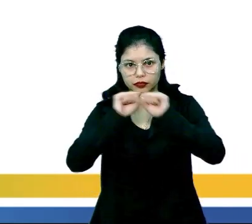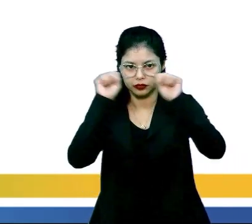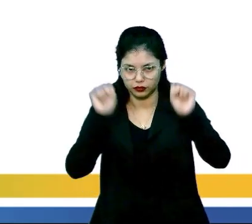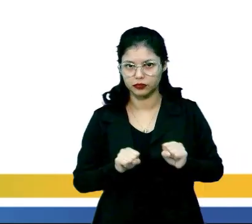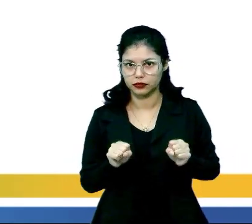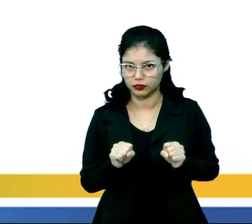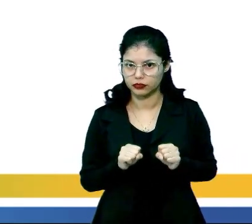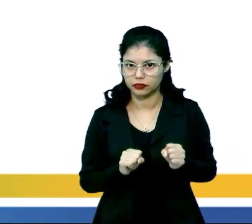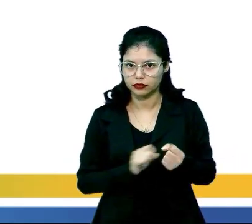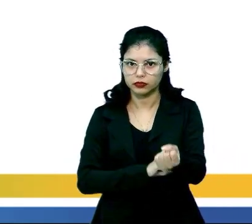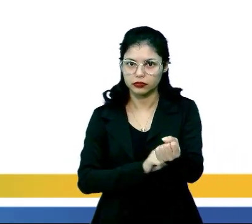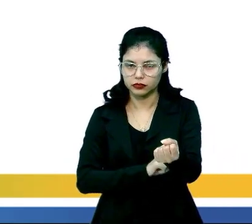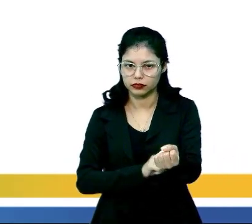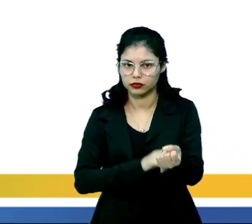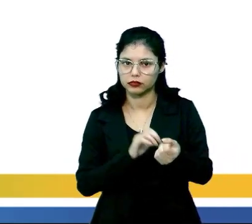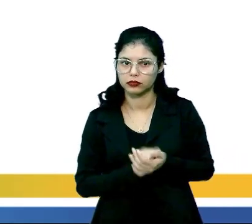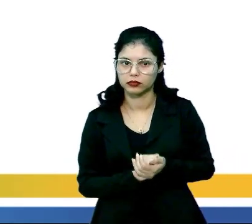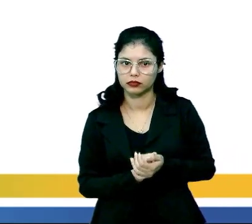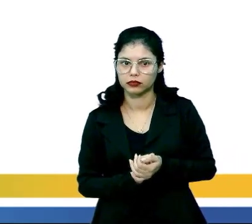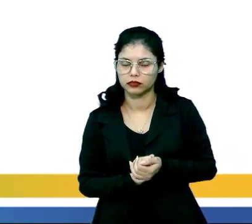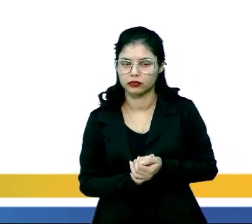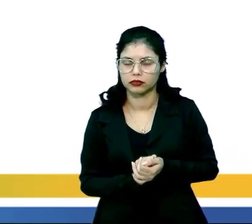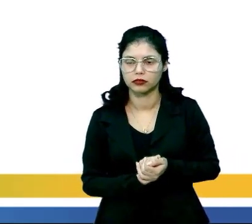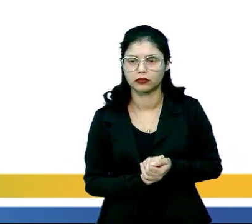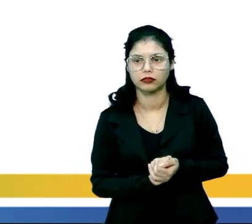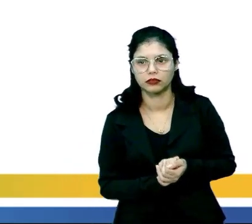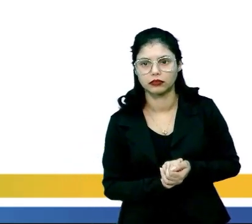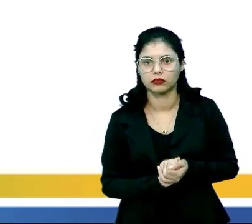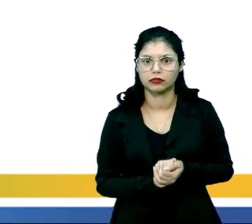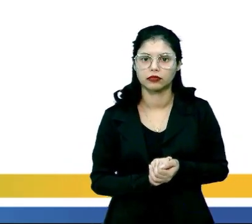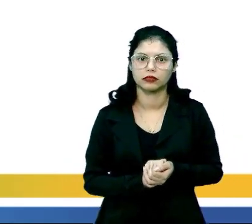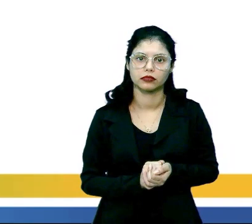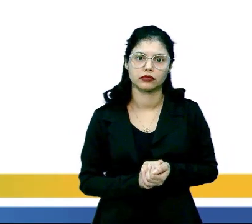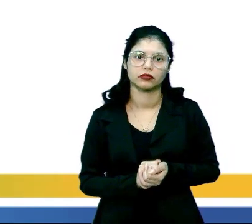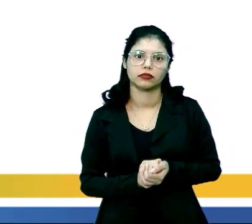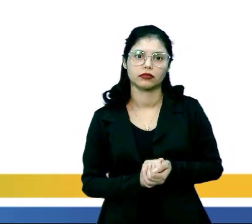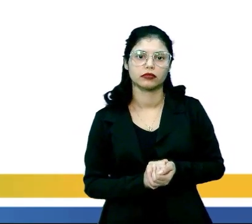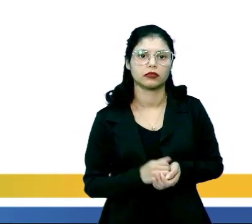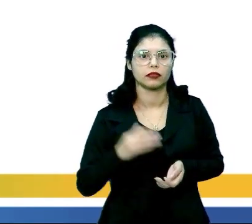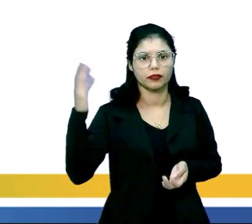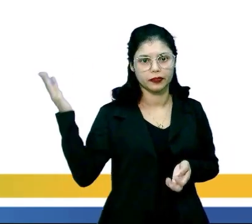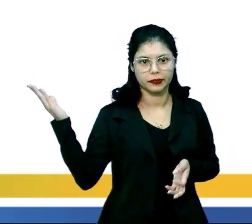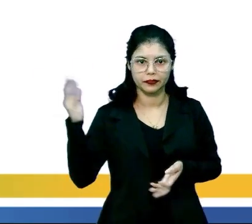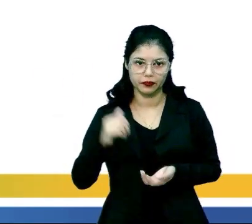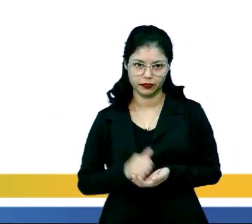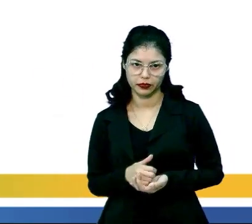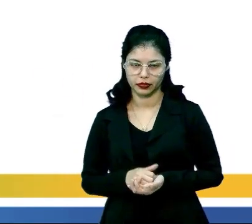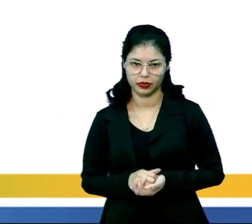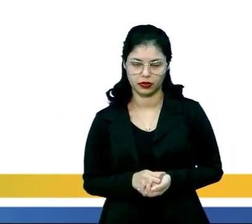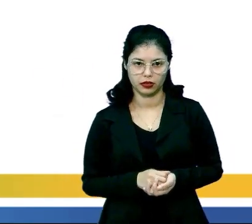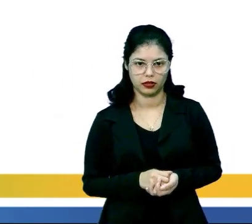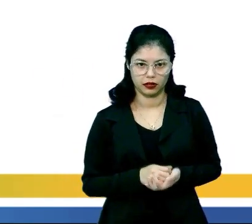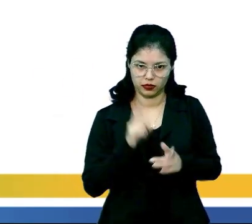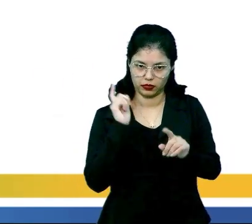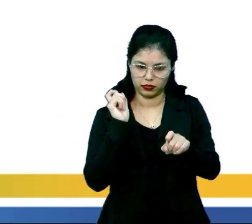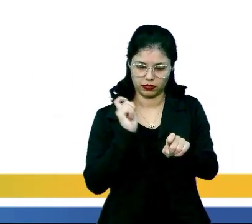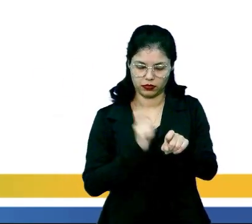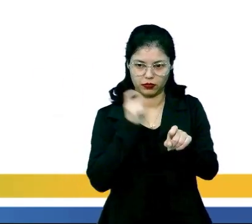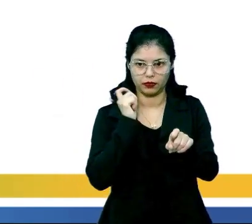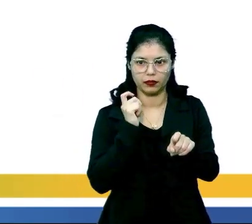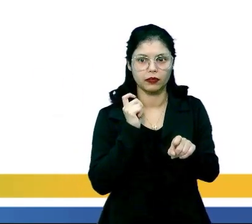sistema nervoso, se você tem um reflexo medular. Olha como é que funciona. Segue a imagem aí, ó. Pegou um